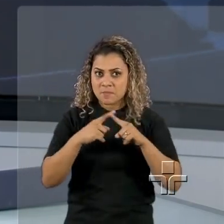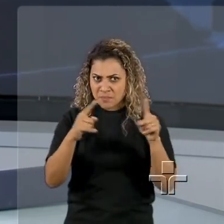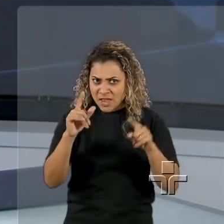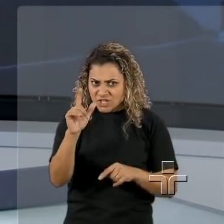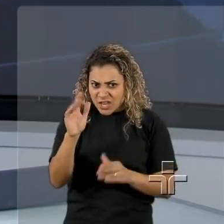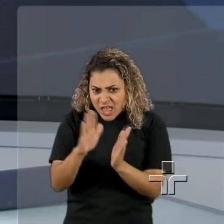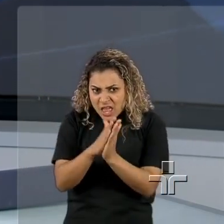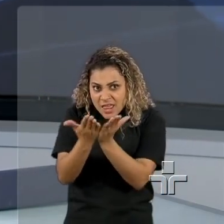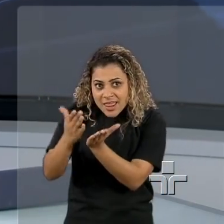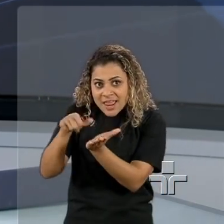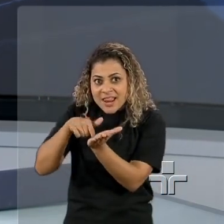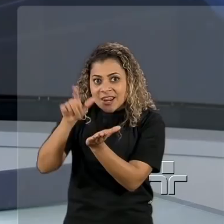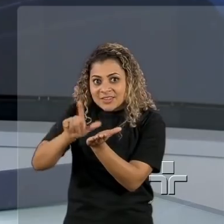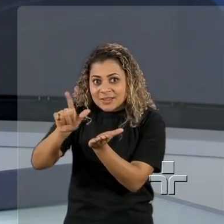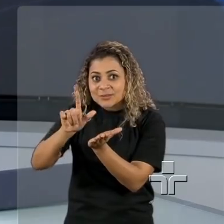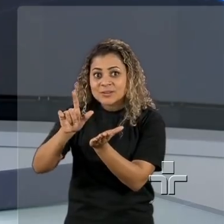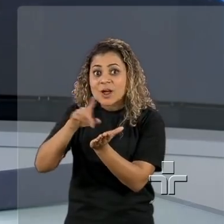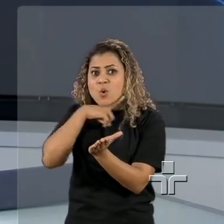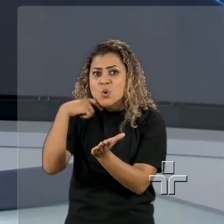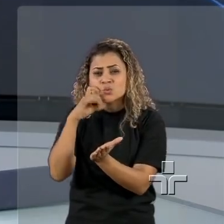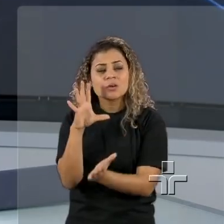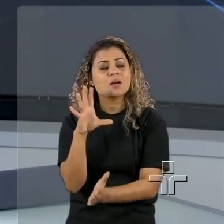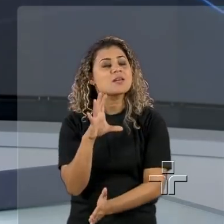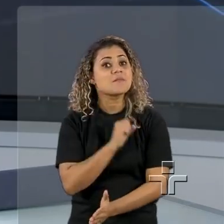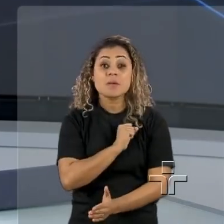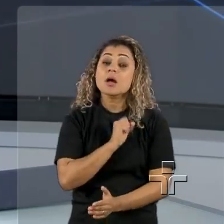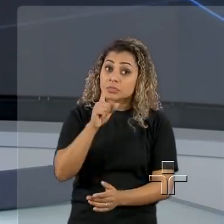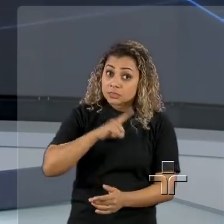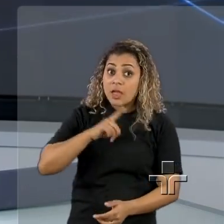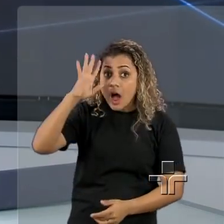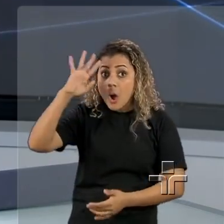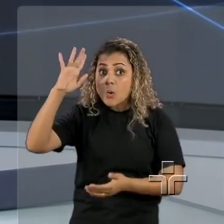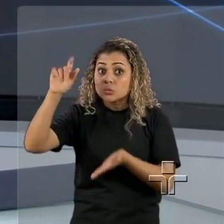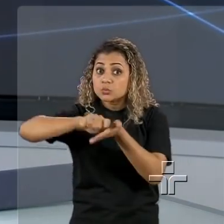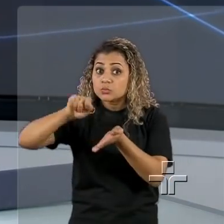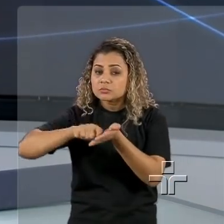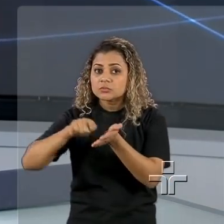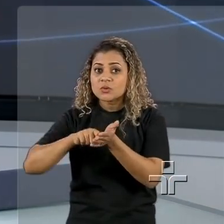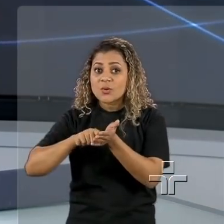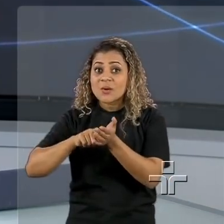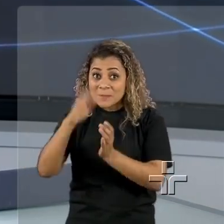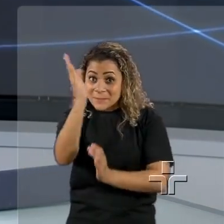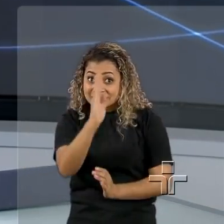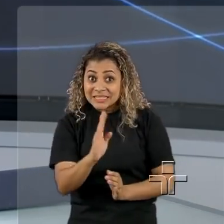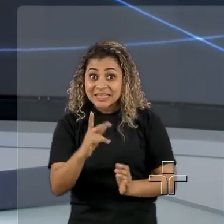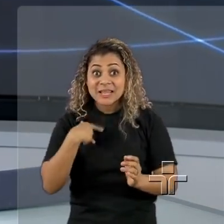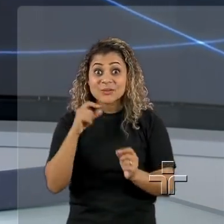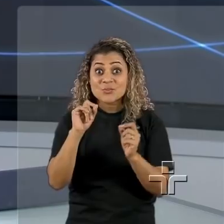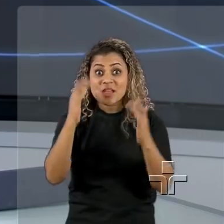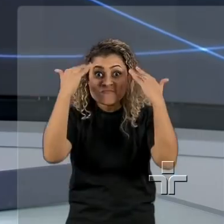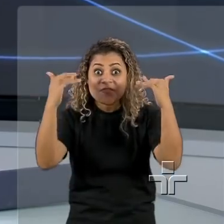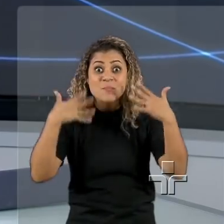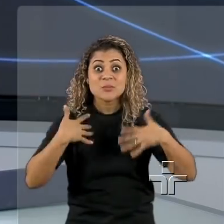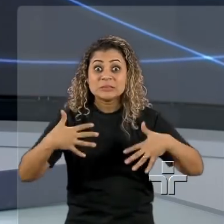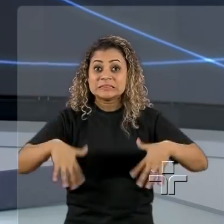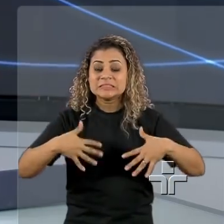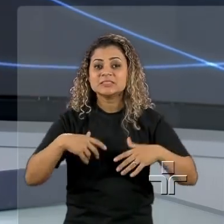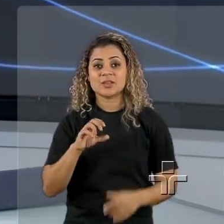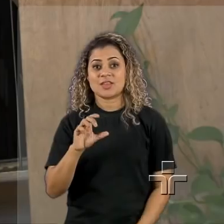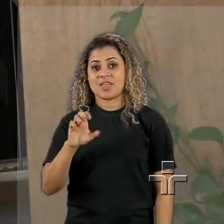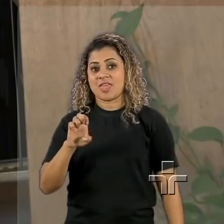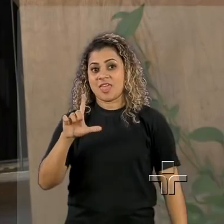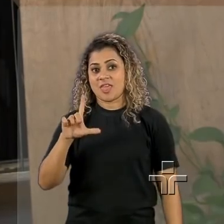e hoje a impressão que dá é que para a mulher confessar que quer ser bonita, ela tem que ser corajosa também para assumir isso. Jorge da Cunha. Eu